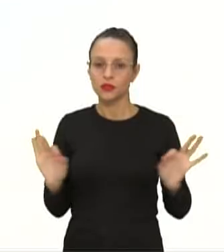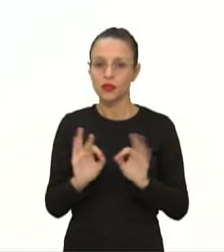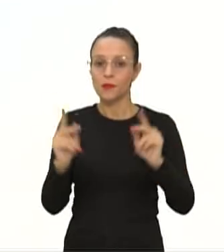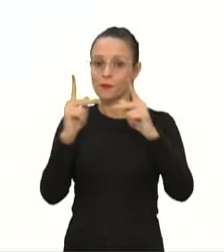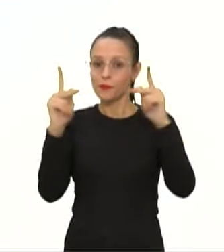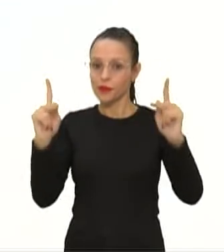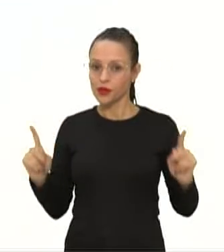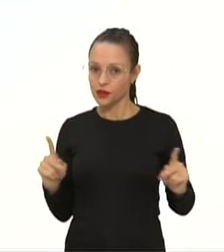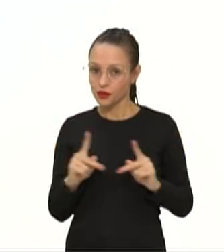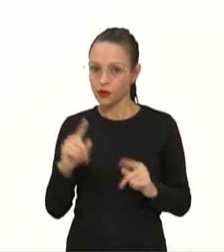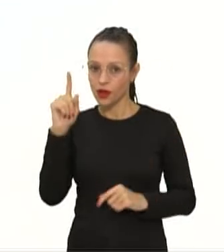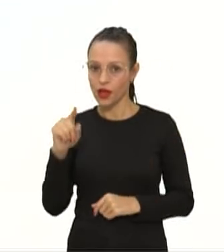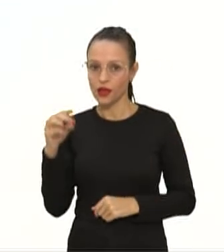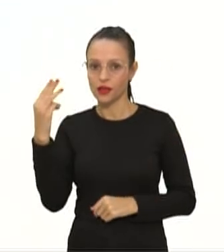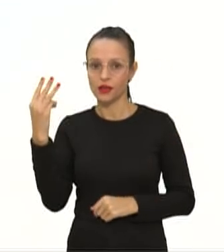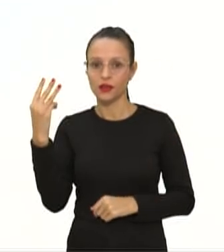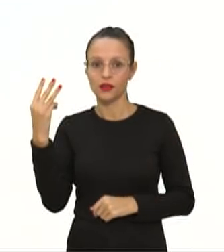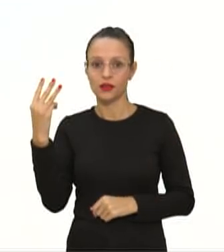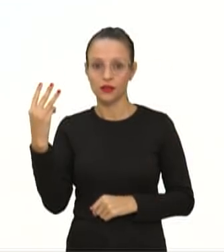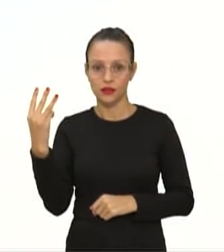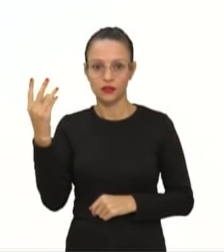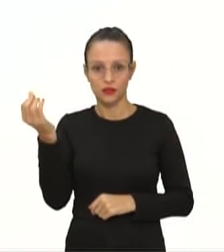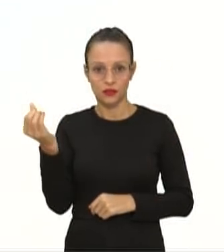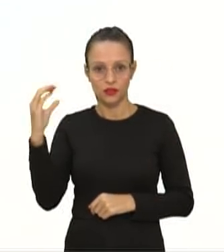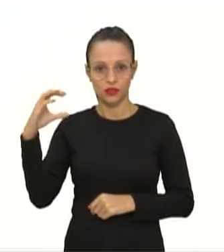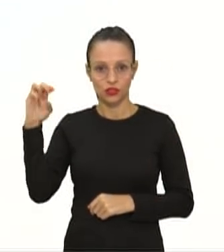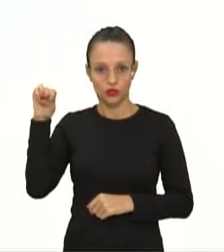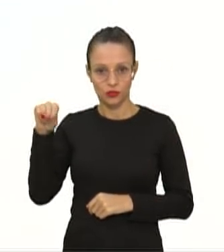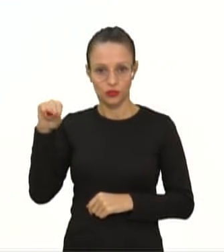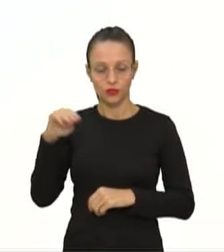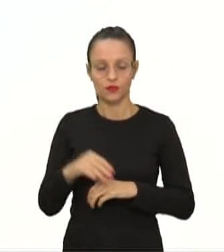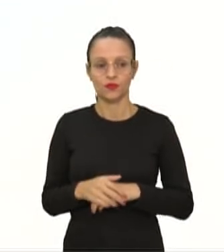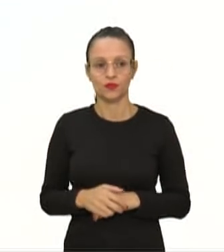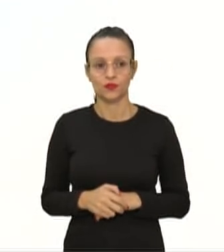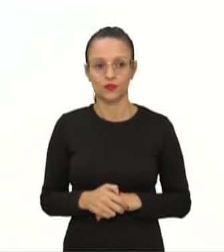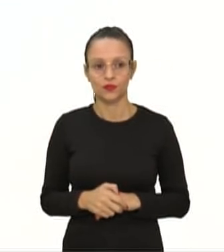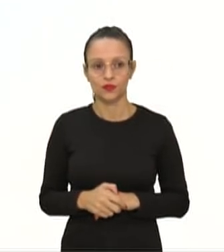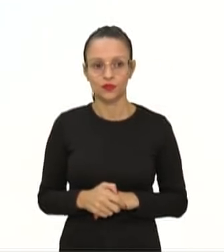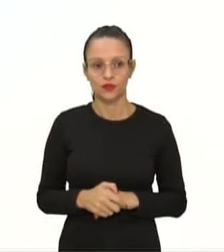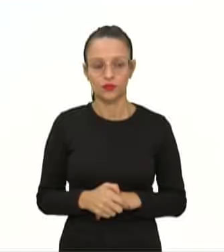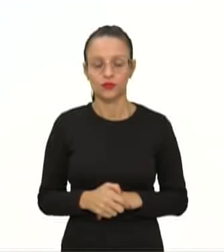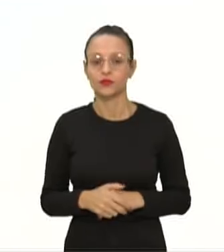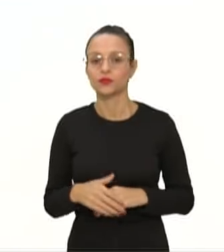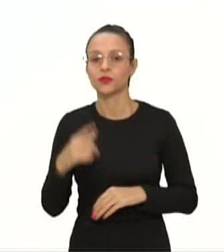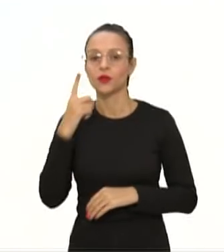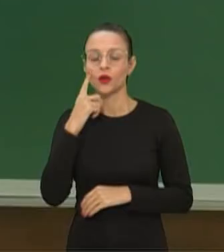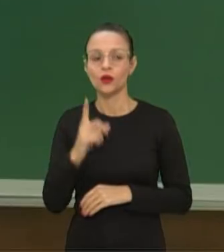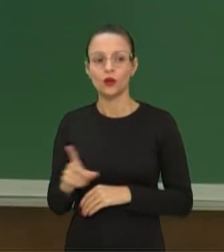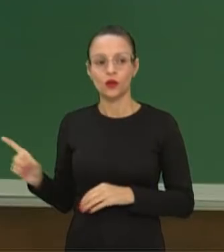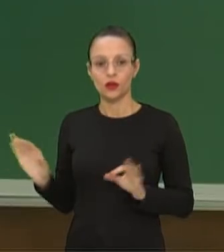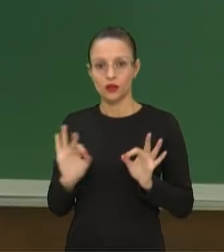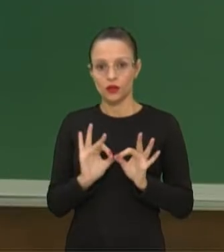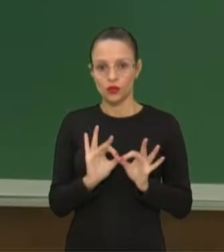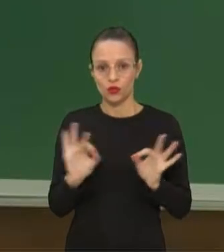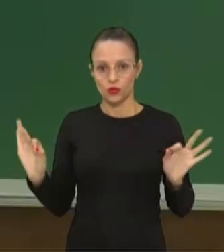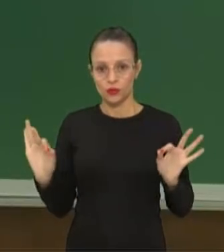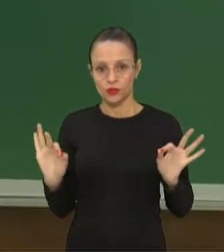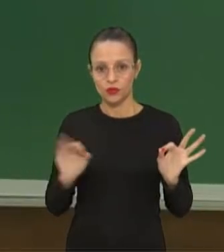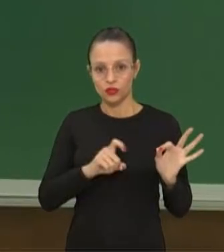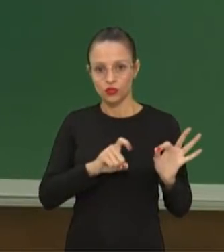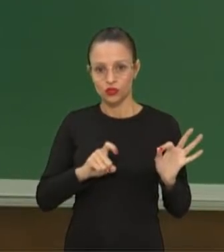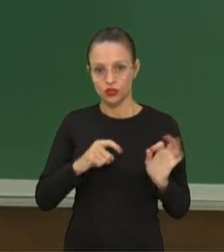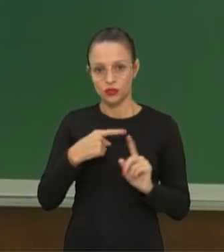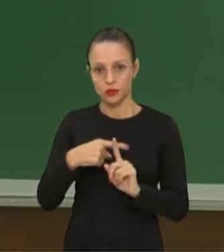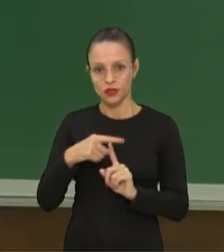é igual a 35. Aliás, 36 centímetros, certo? Então, olha lá, o comprimento é x mais